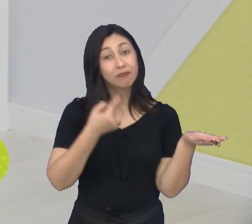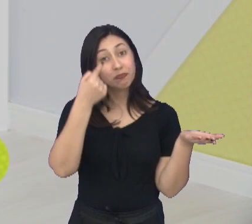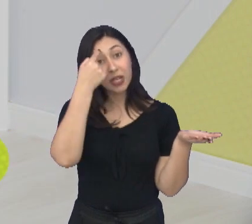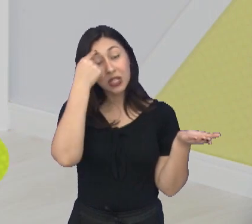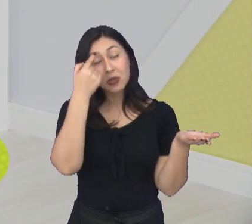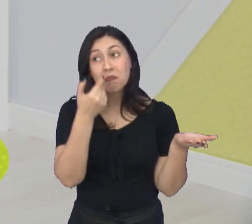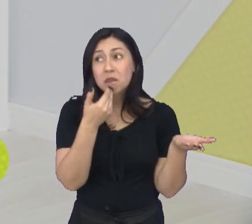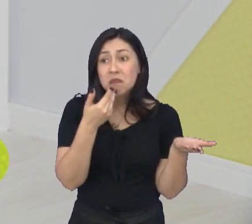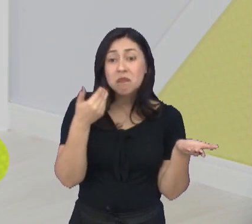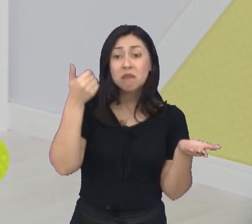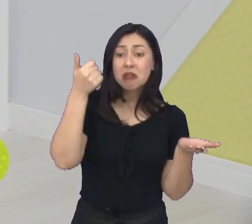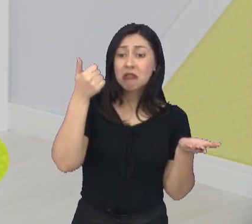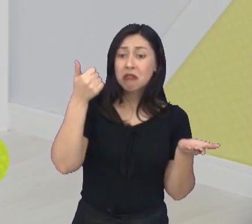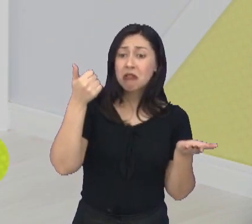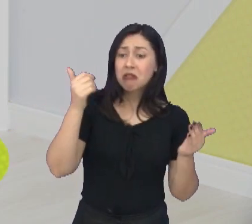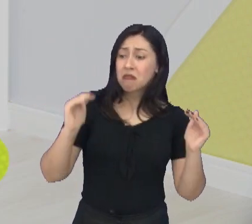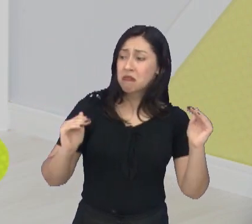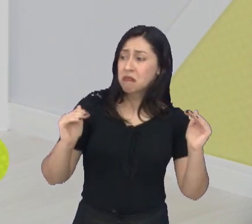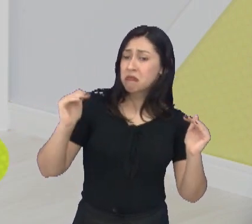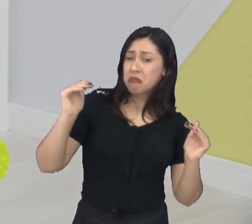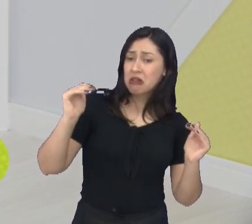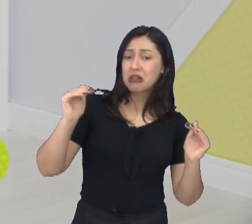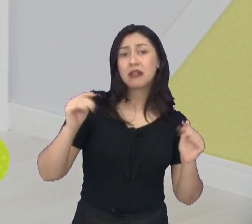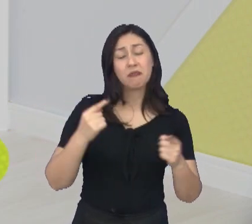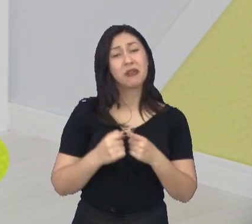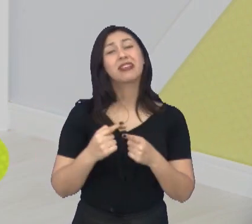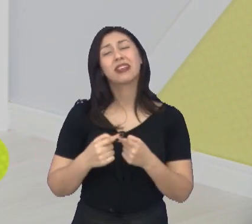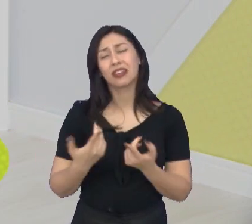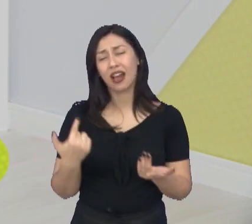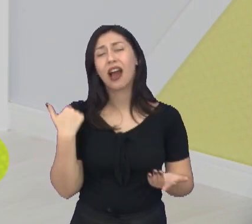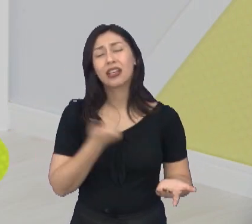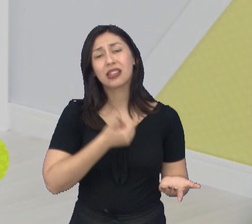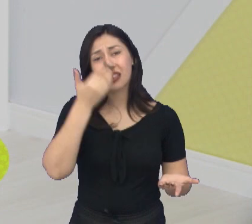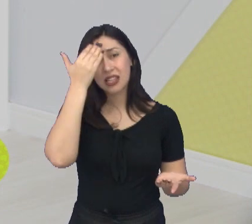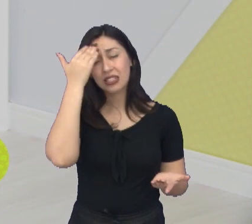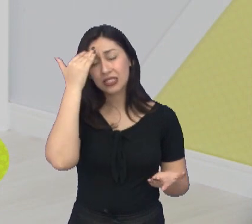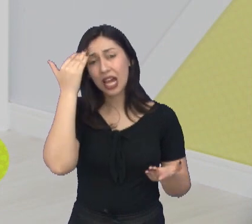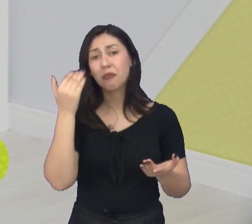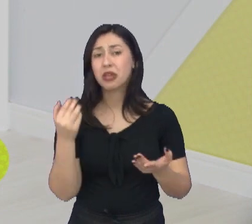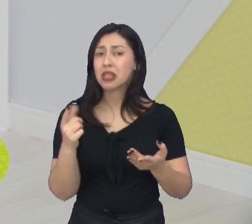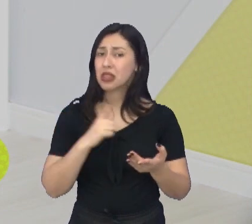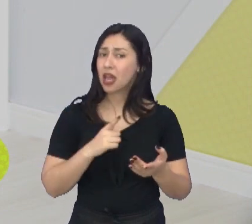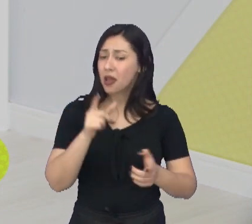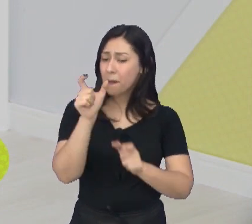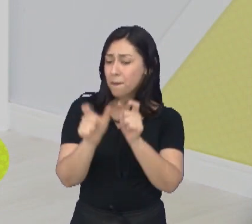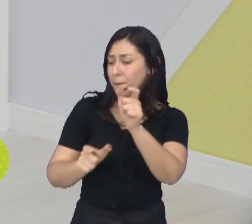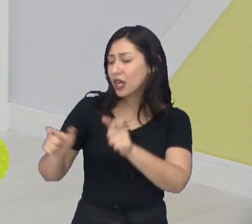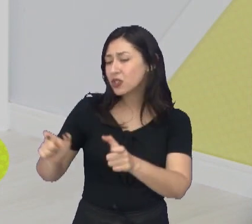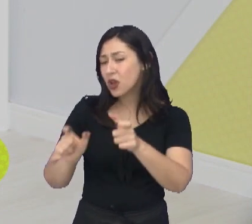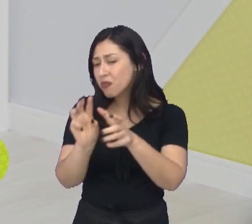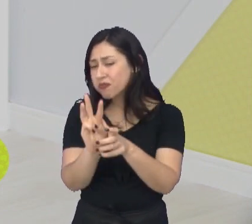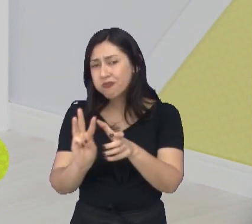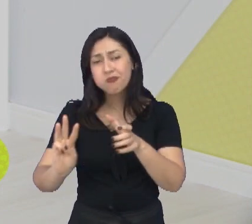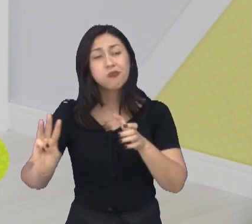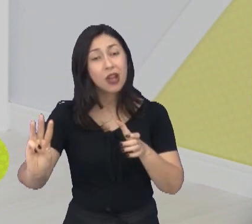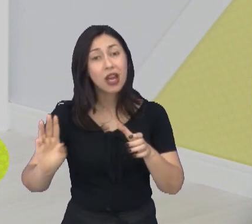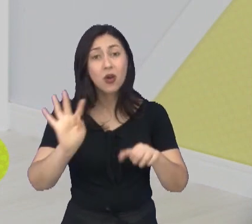um rendimento melhor, em que pese o São José ter vários desfalques, a começar pelo Carlos Schwank, como eu falei na abertura, não